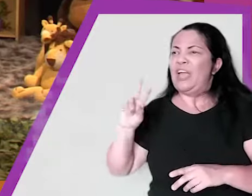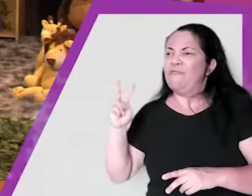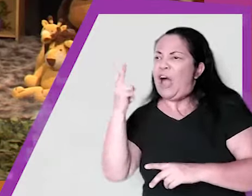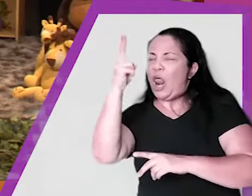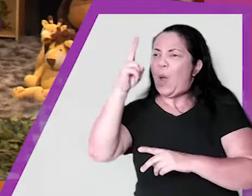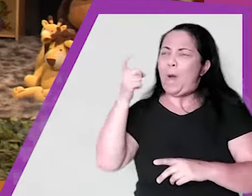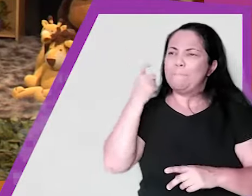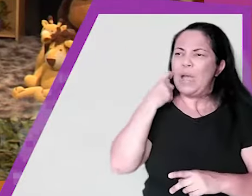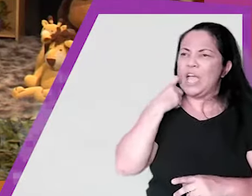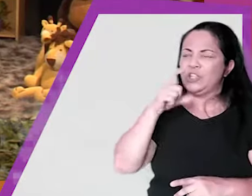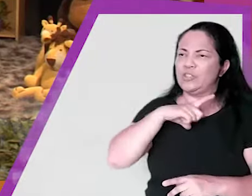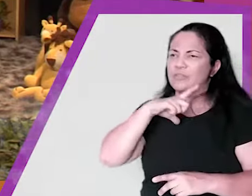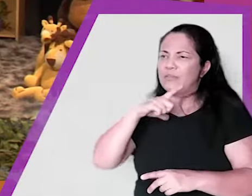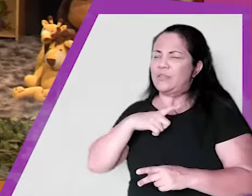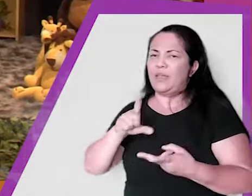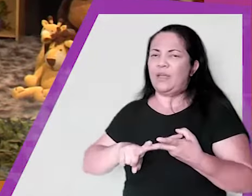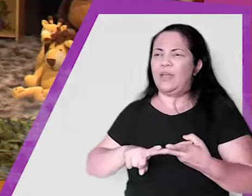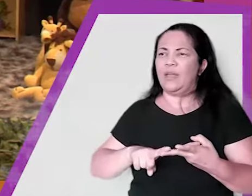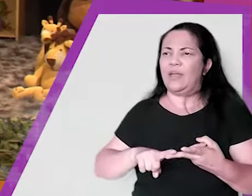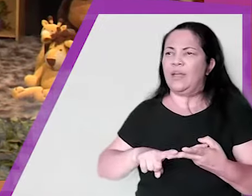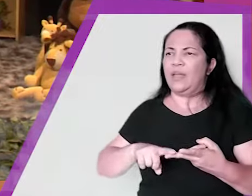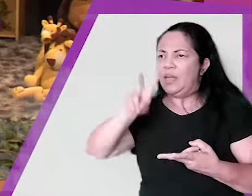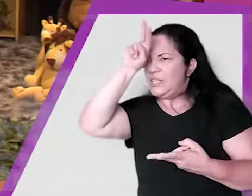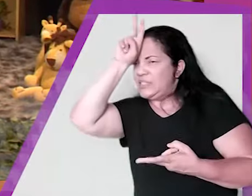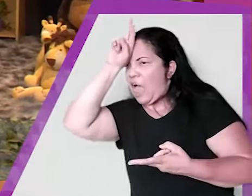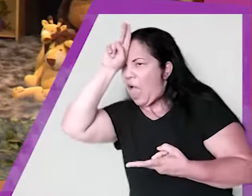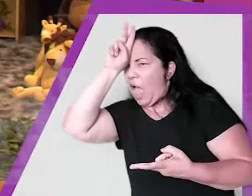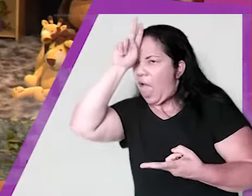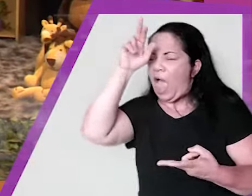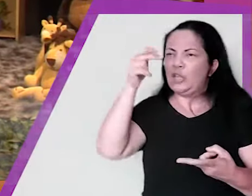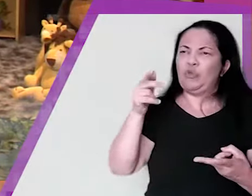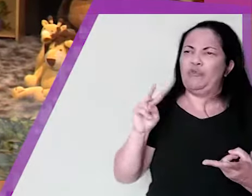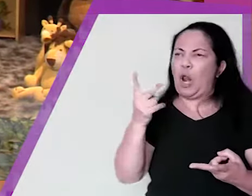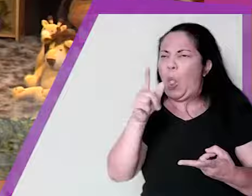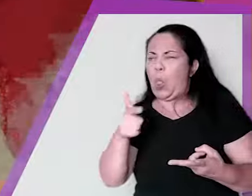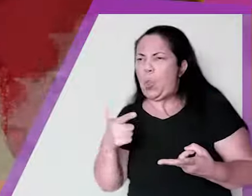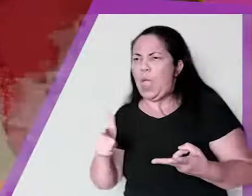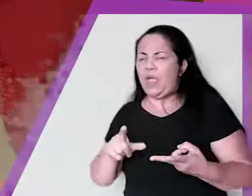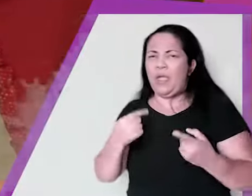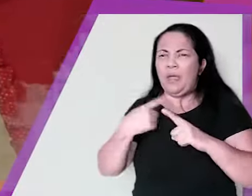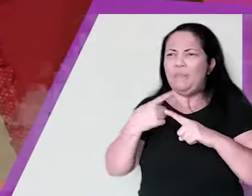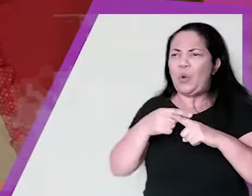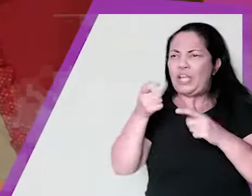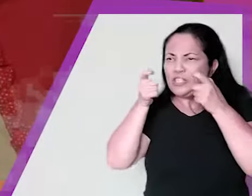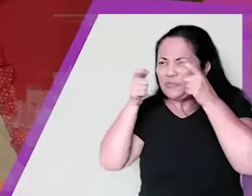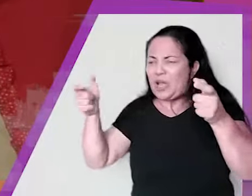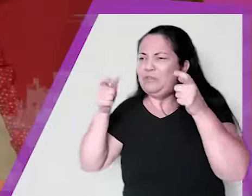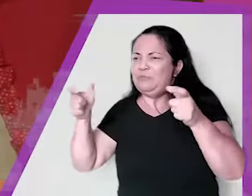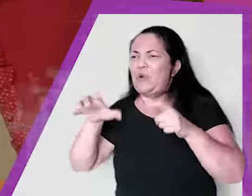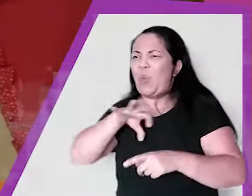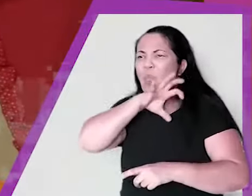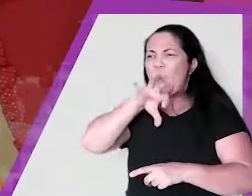acaba não dando importância para peixes, para animais invertebrados como insetos, né? A gente fica prestando